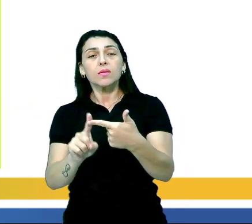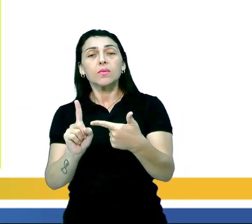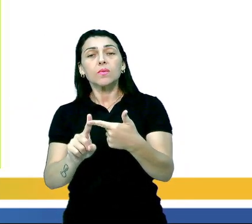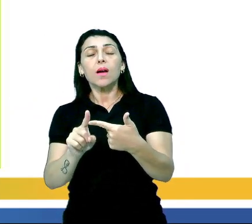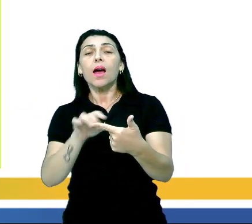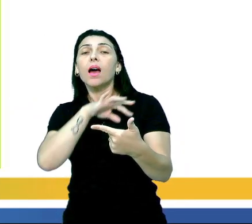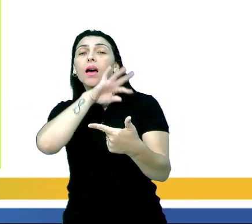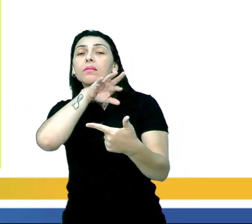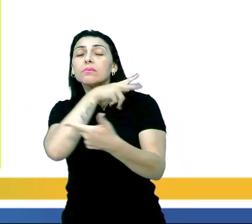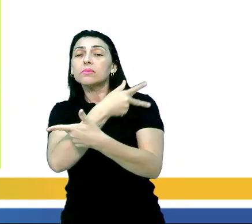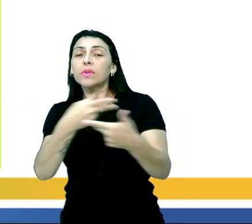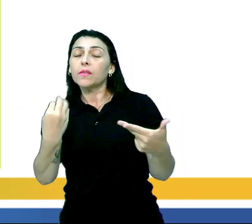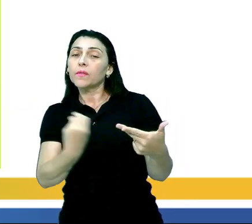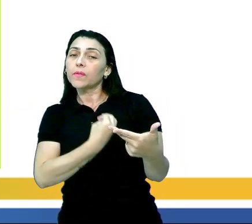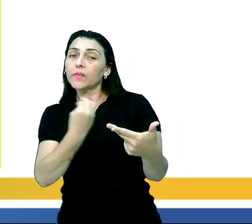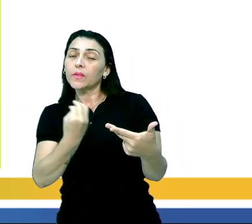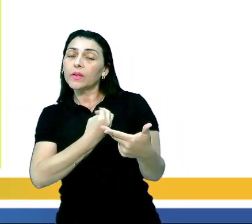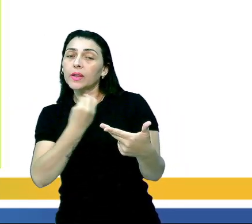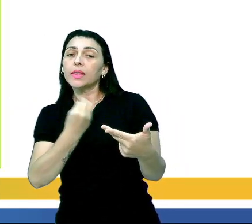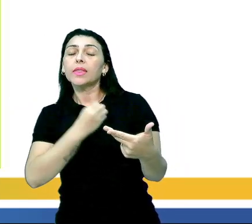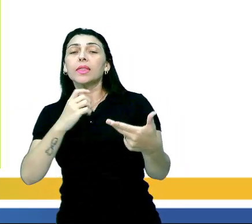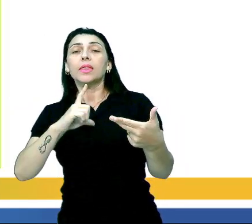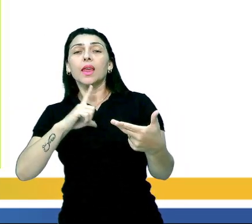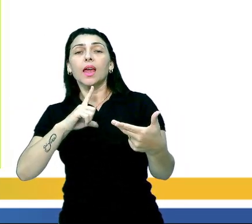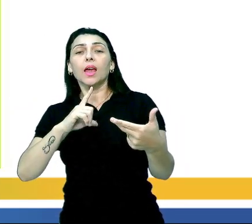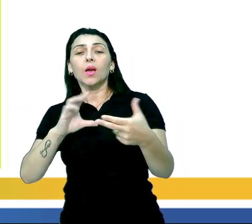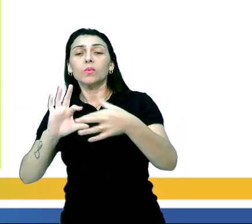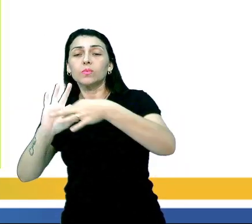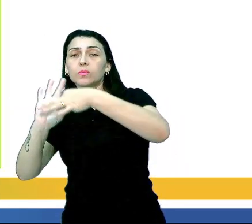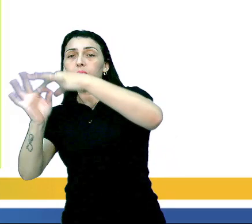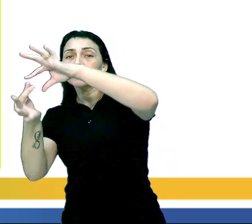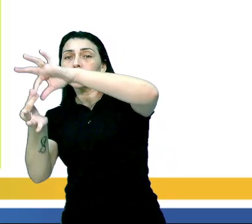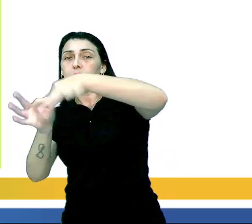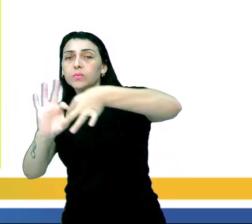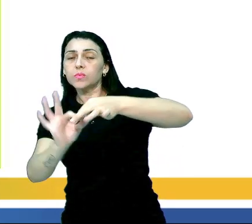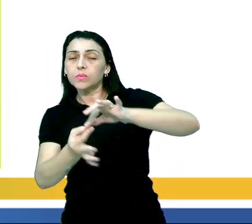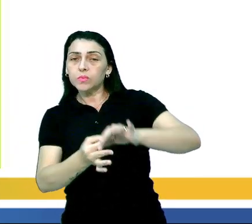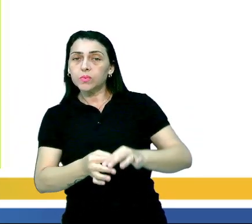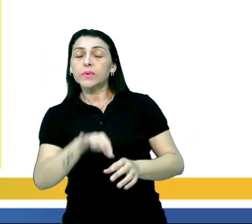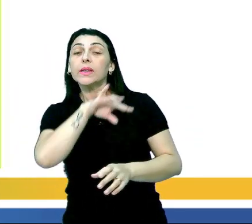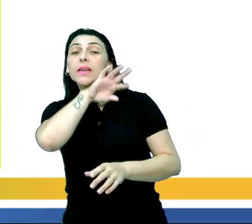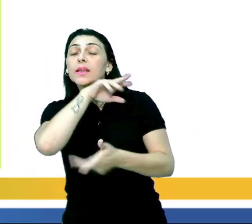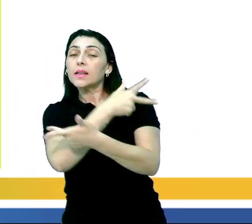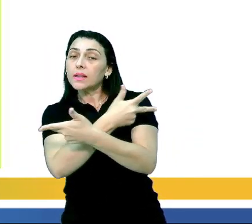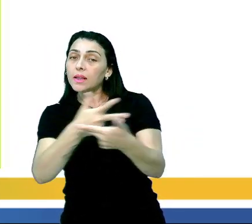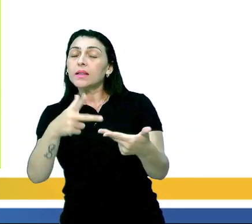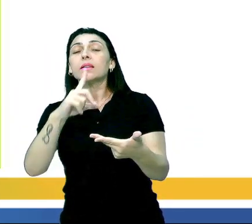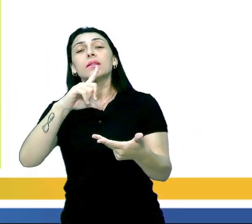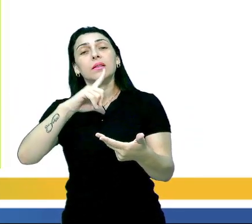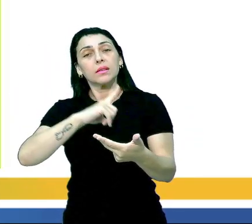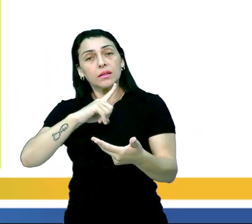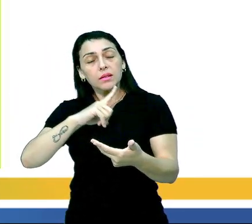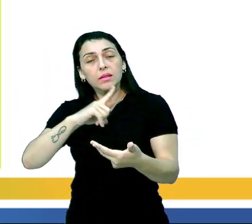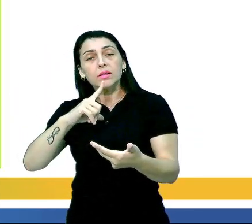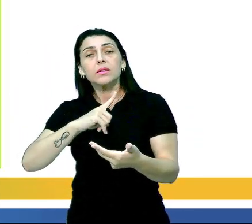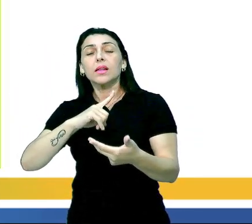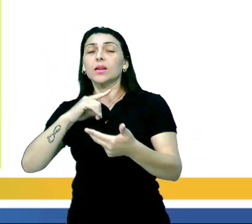os seres vivos integram uma cadeia de evolução em que as espécies